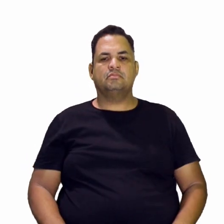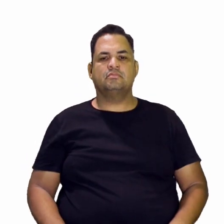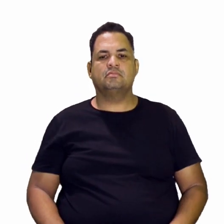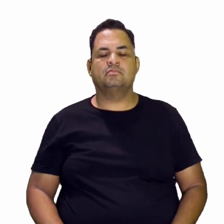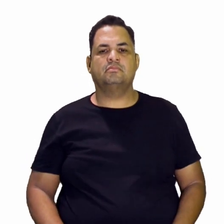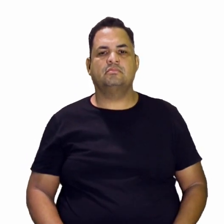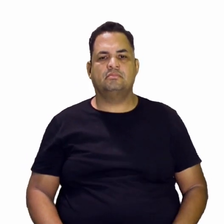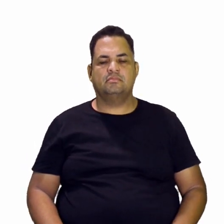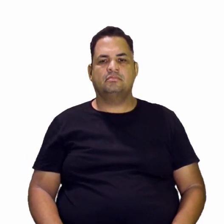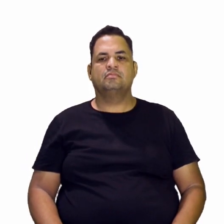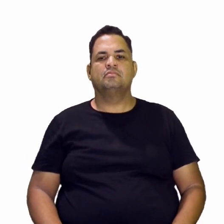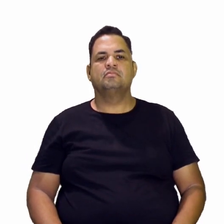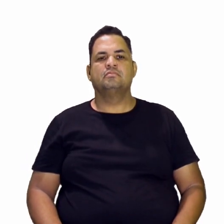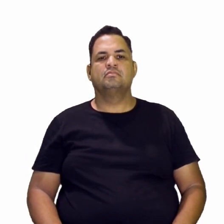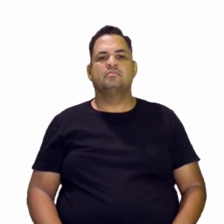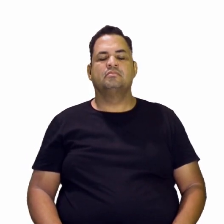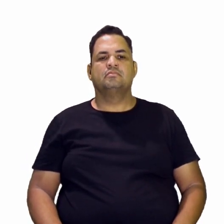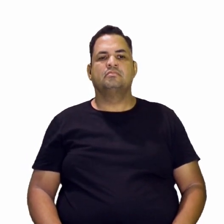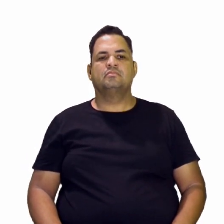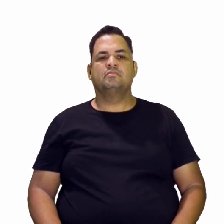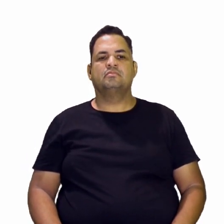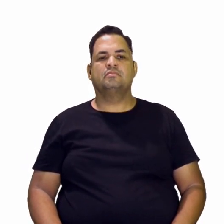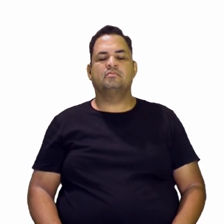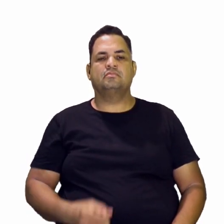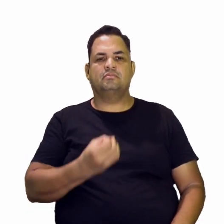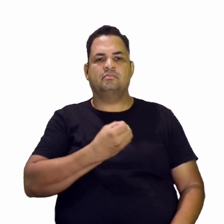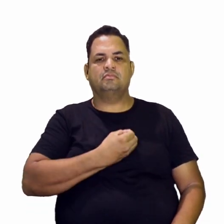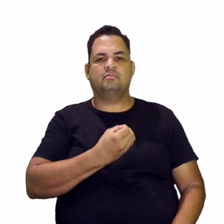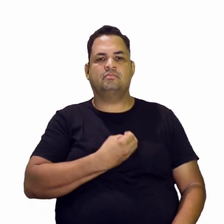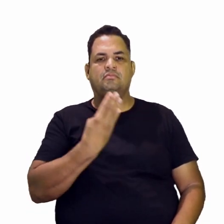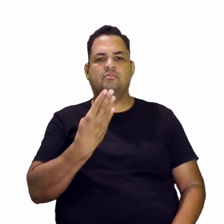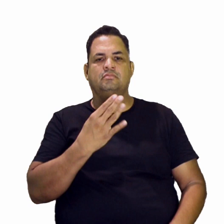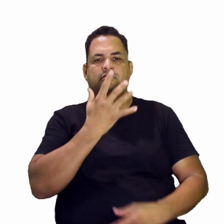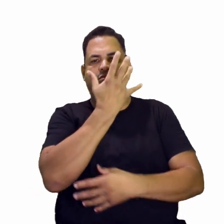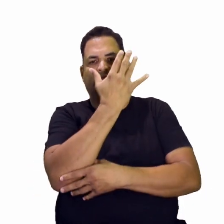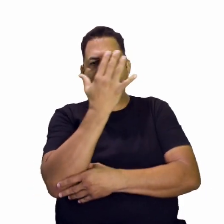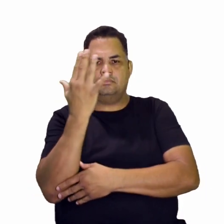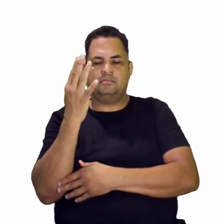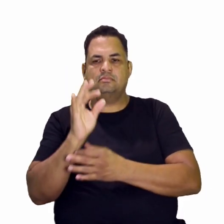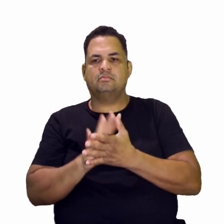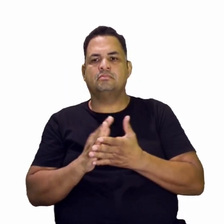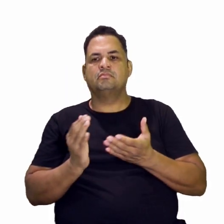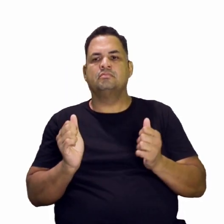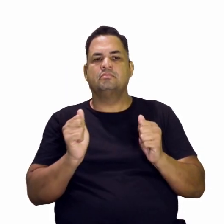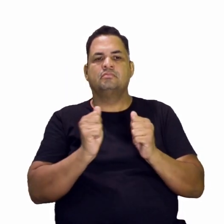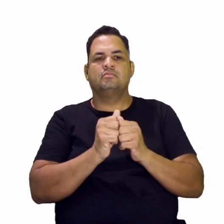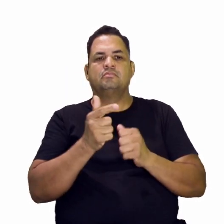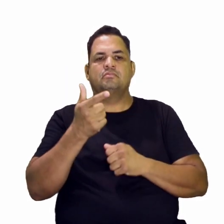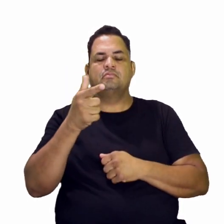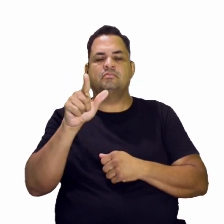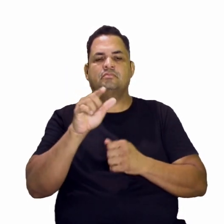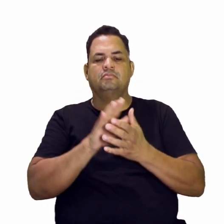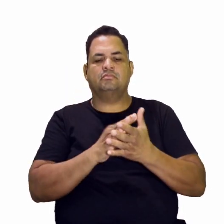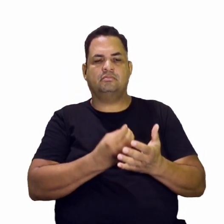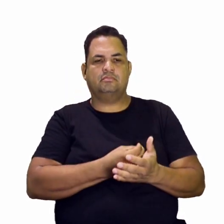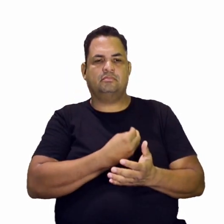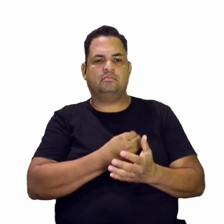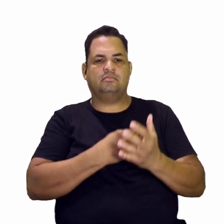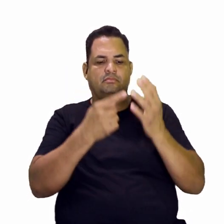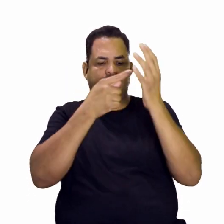vamos seguindo. Questão 4. As plantas, juntamente com outros